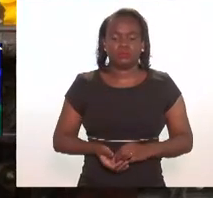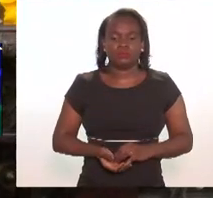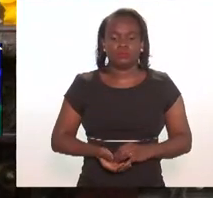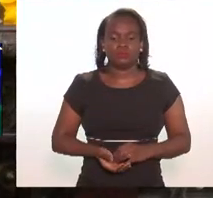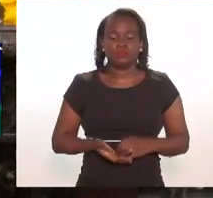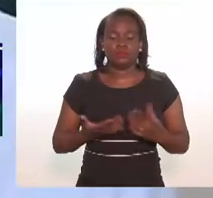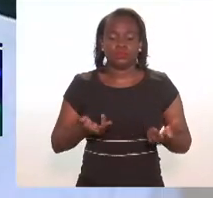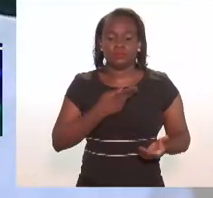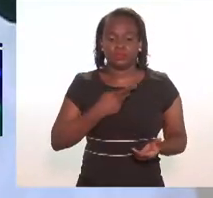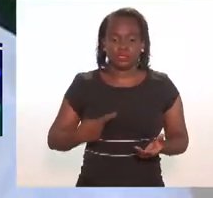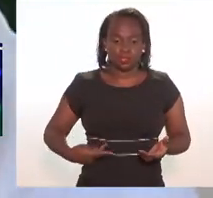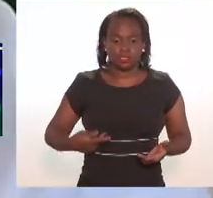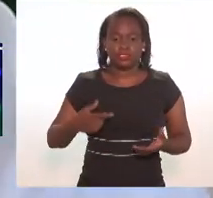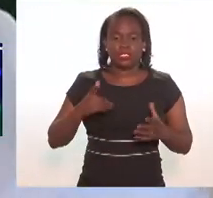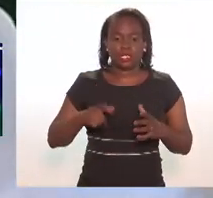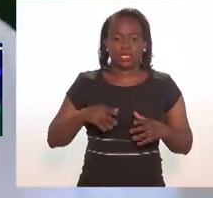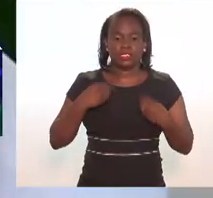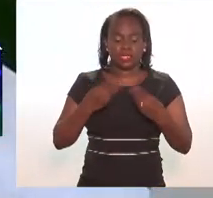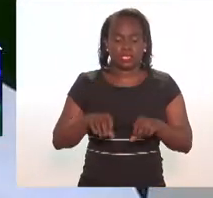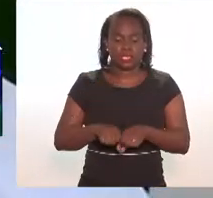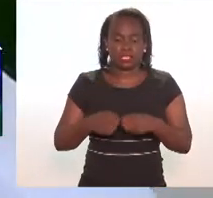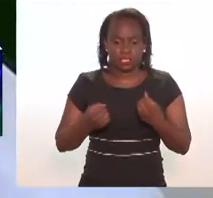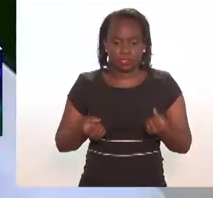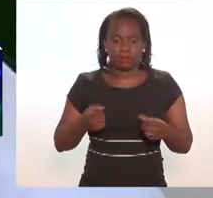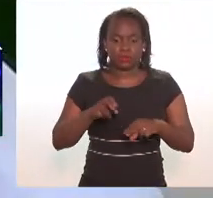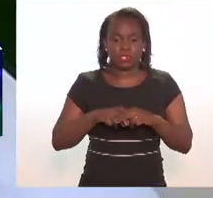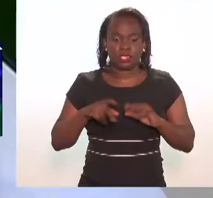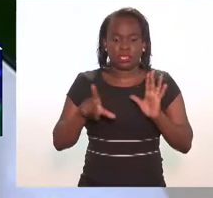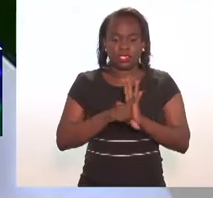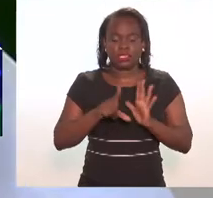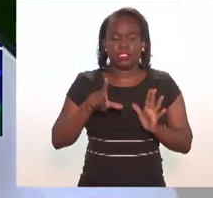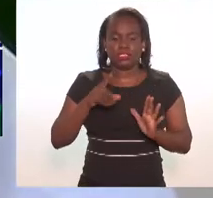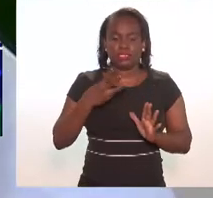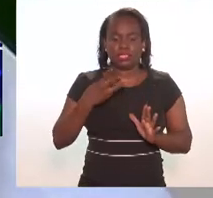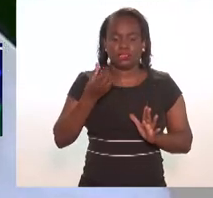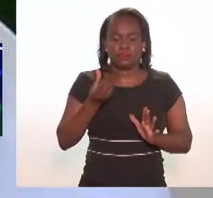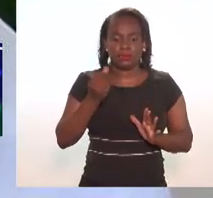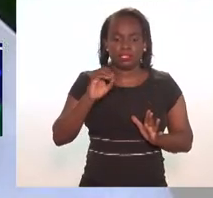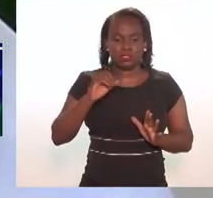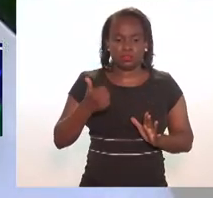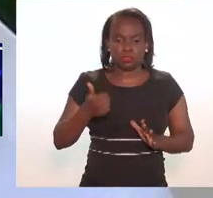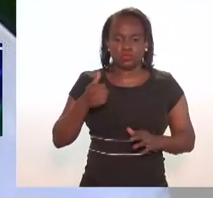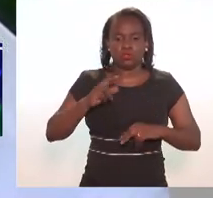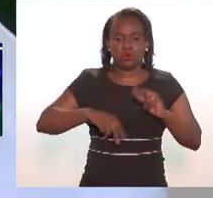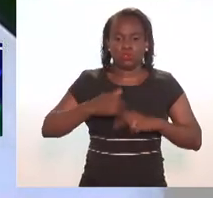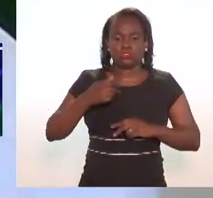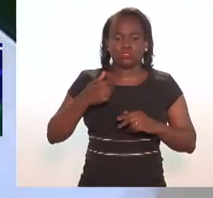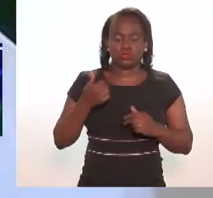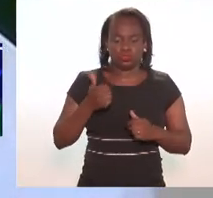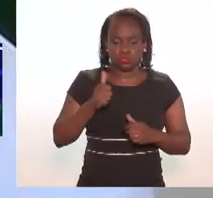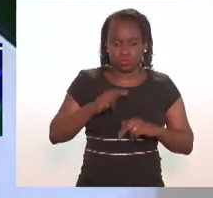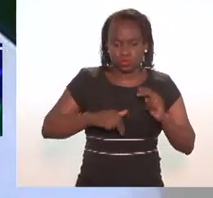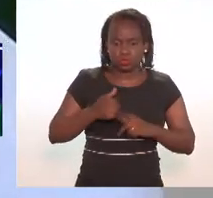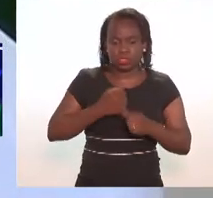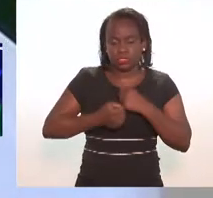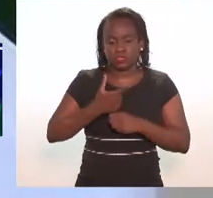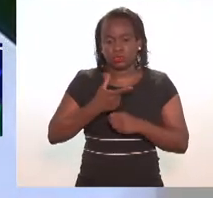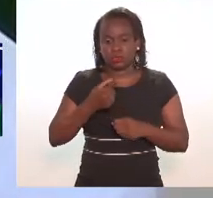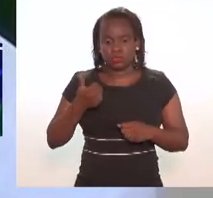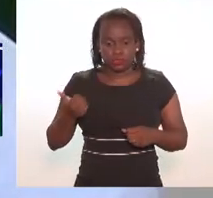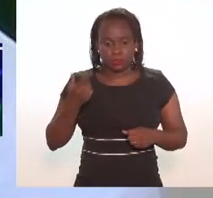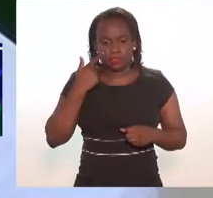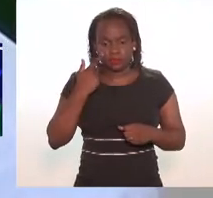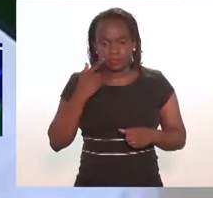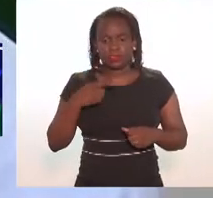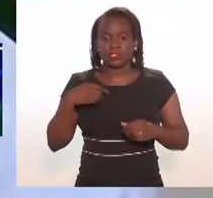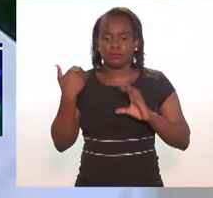Senhor presidente, o parecer seria pela prejudicabilidade quando a Lei 3601, de 11 de julho de 2001, mas eu queria pedir a Vossa Excelência para remeter essa